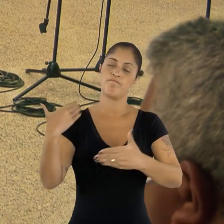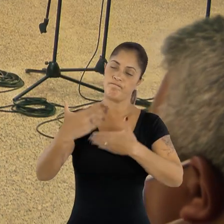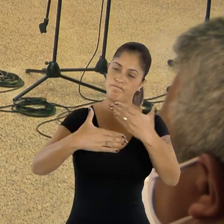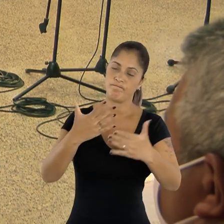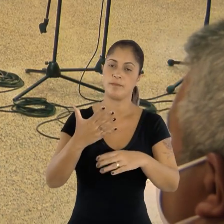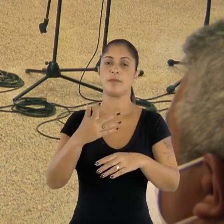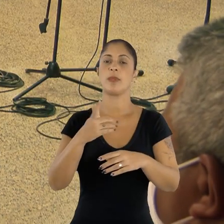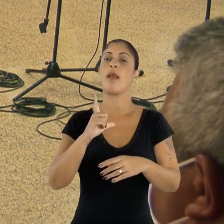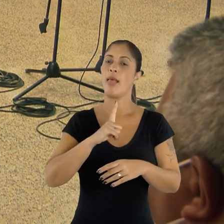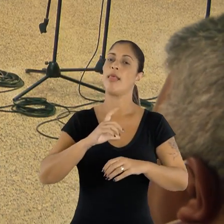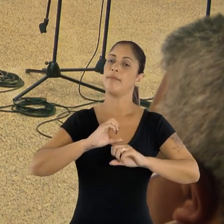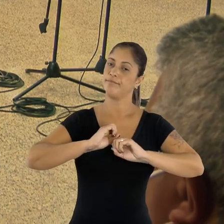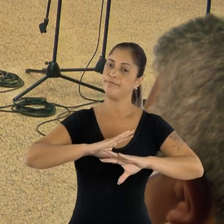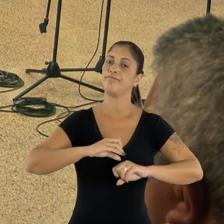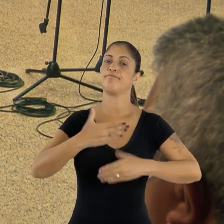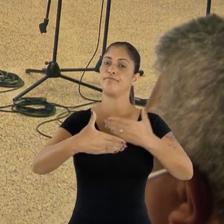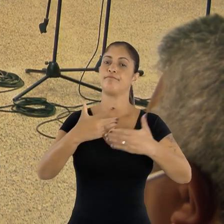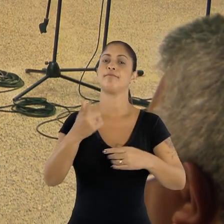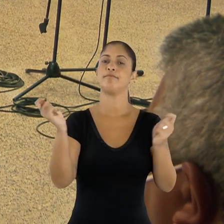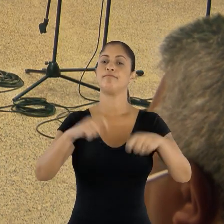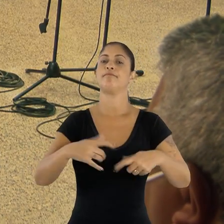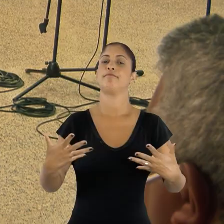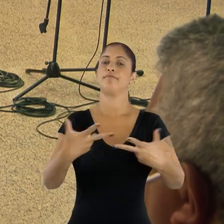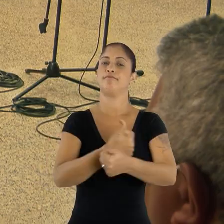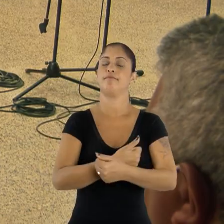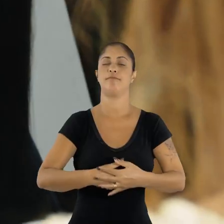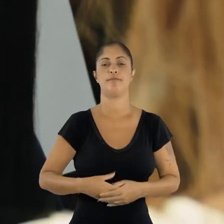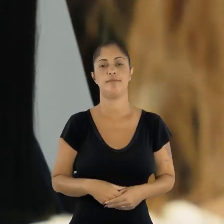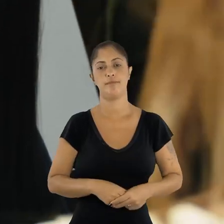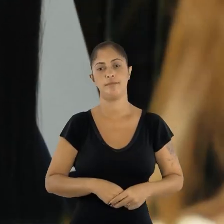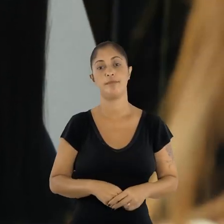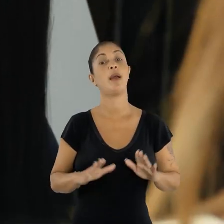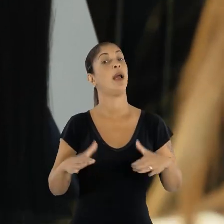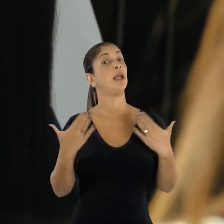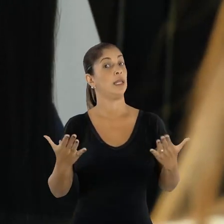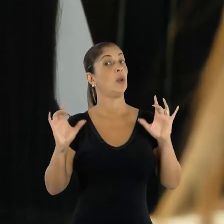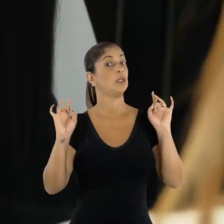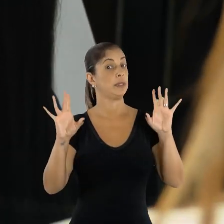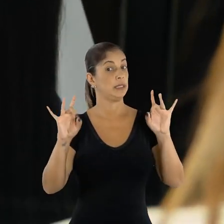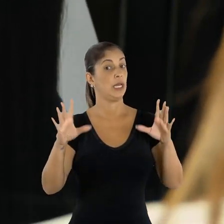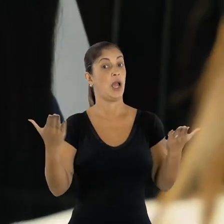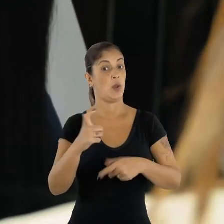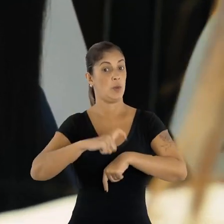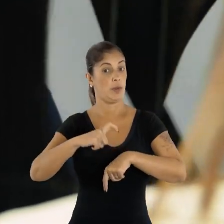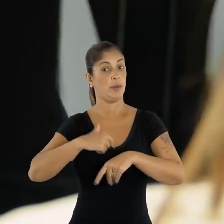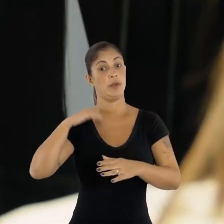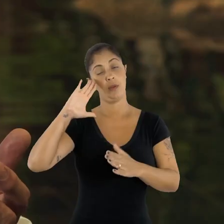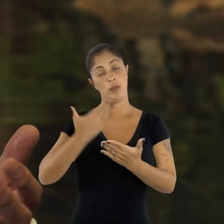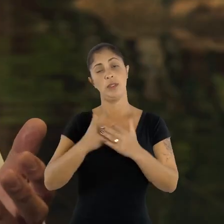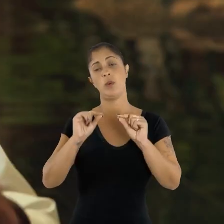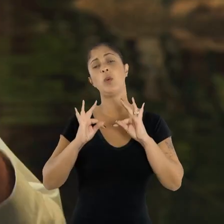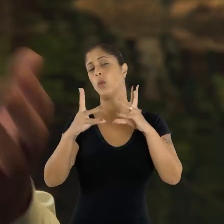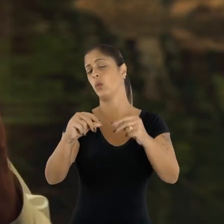controle popular também exercendo toda a ação que permita um aperfeiçoamento. E foi tão especial esse